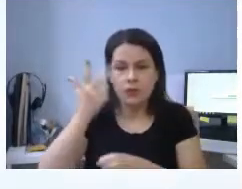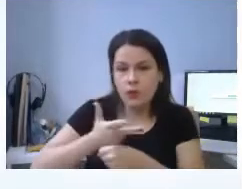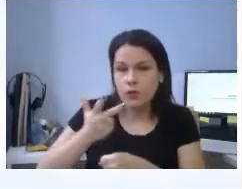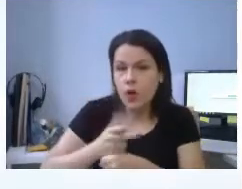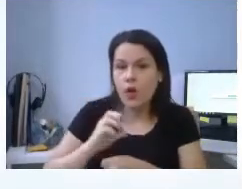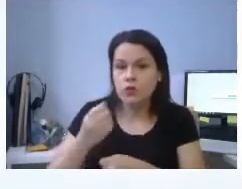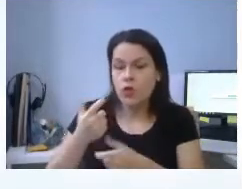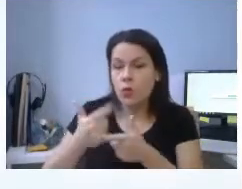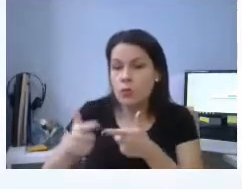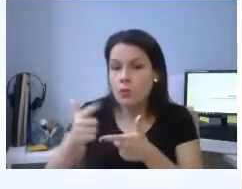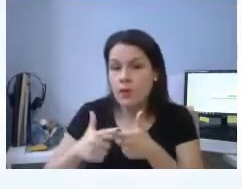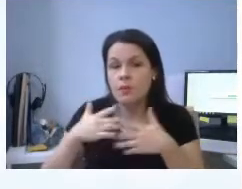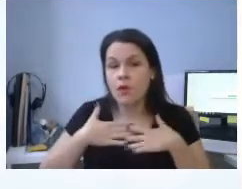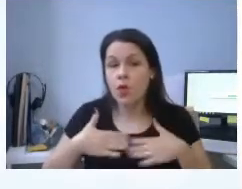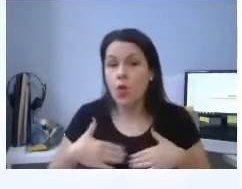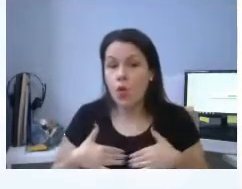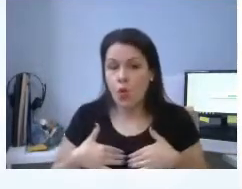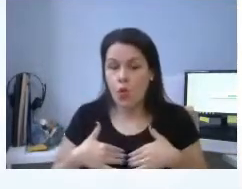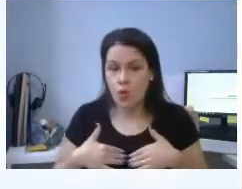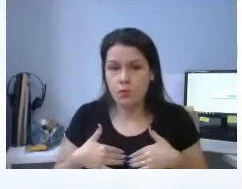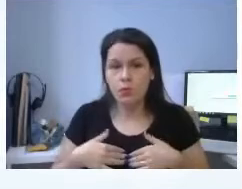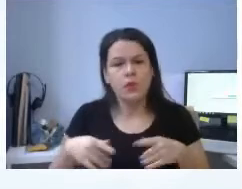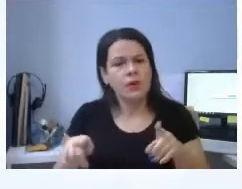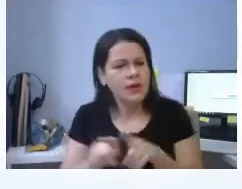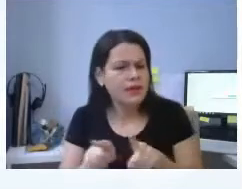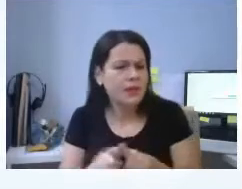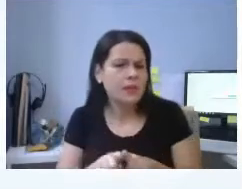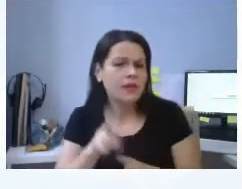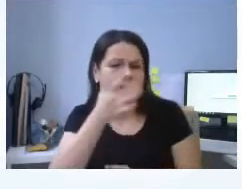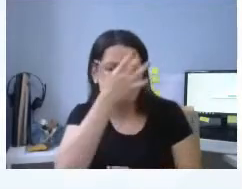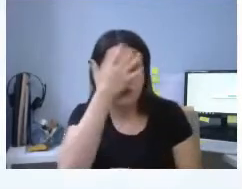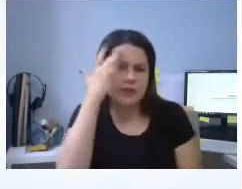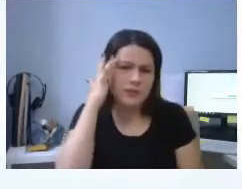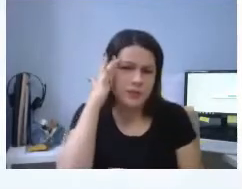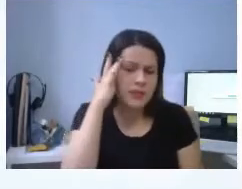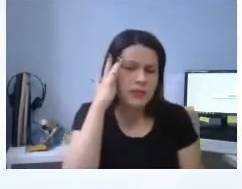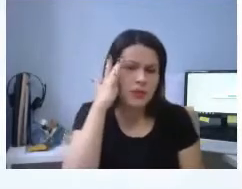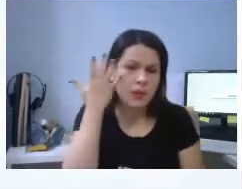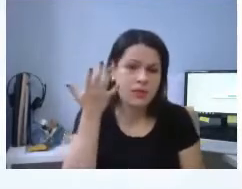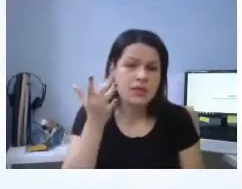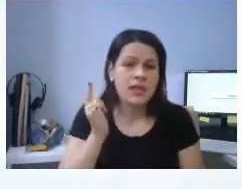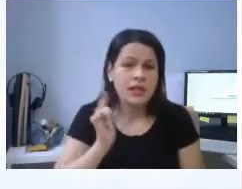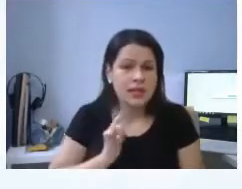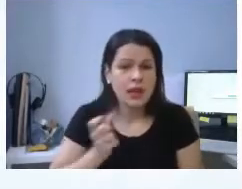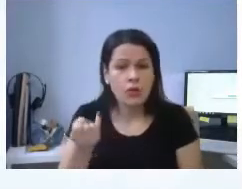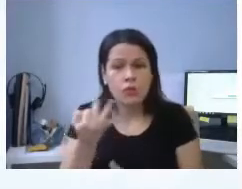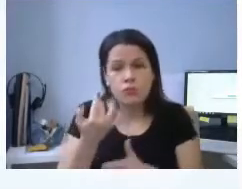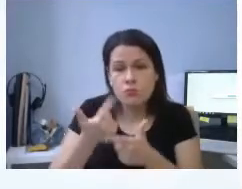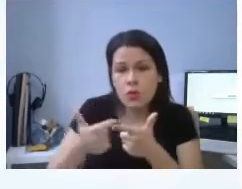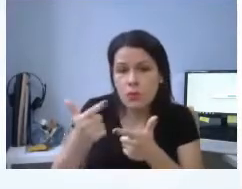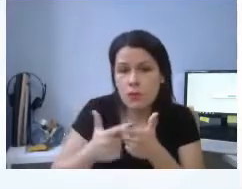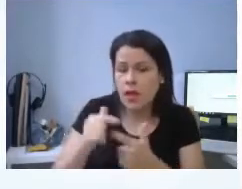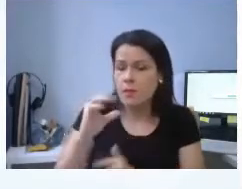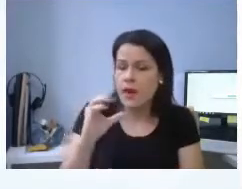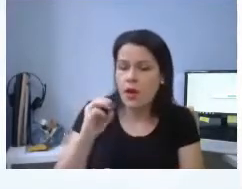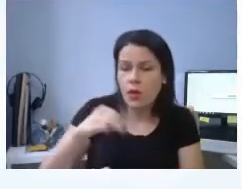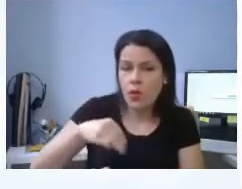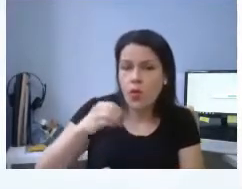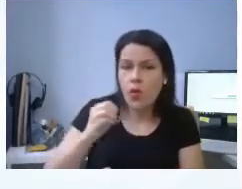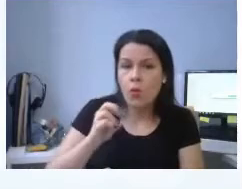do Idoso, e também aquele trabalhador que tem alguma comorbidade relacionada ao